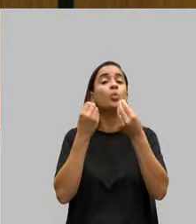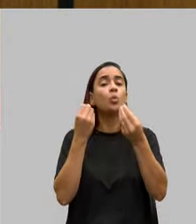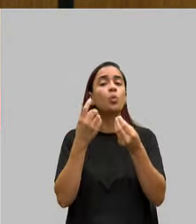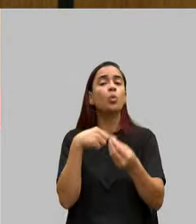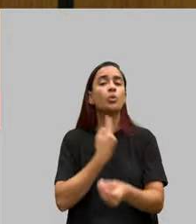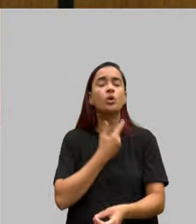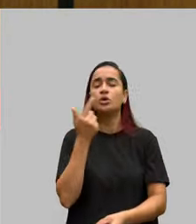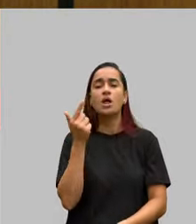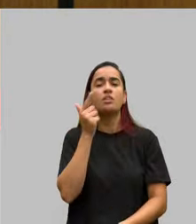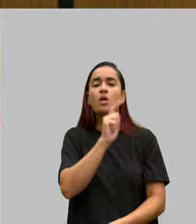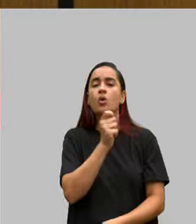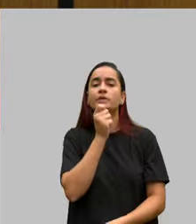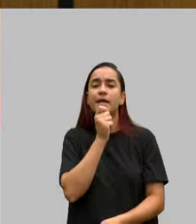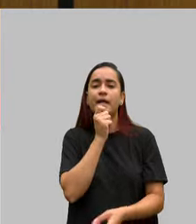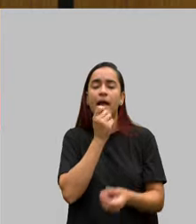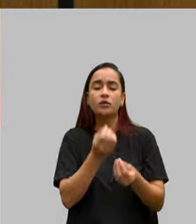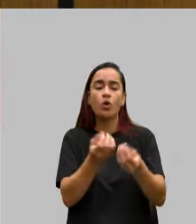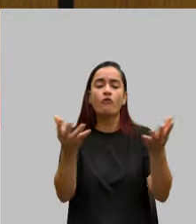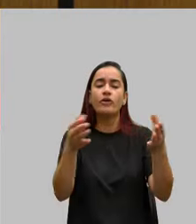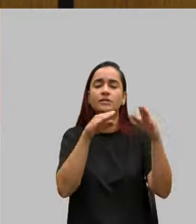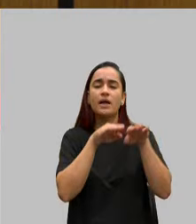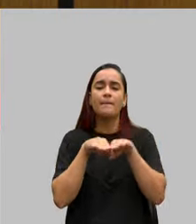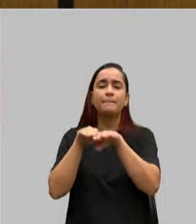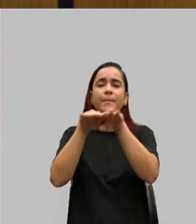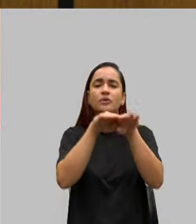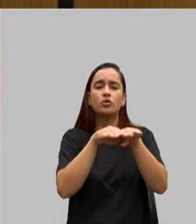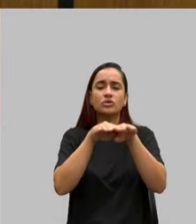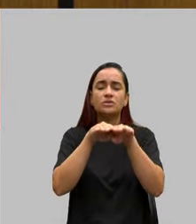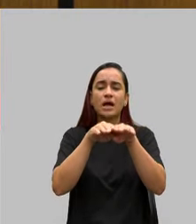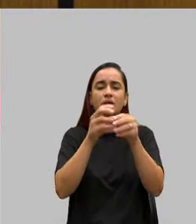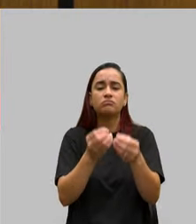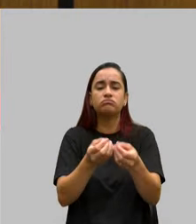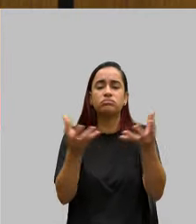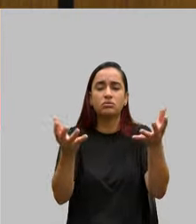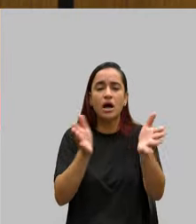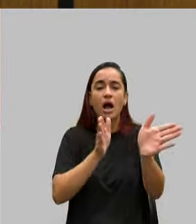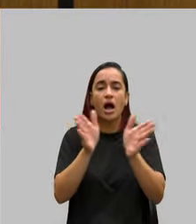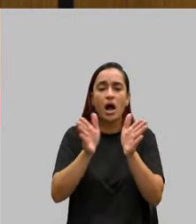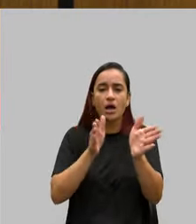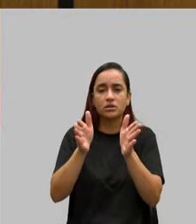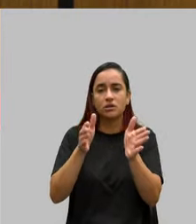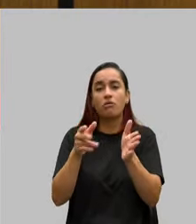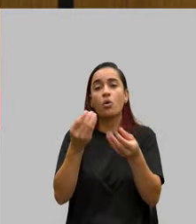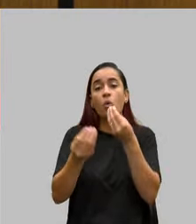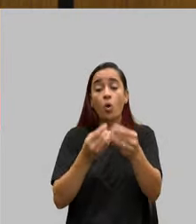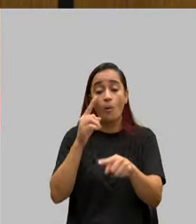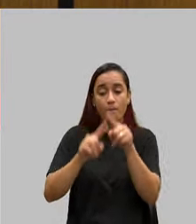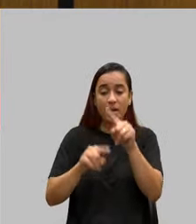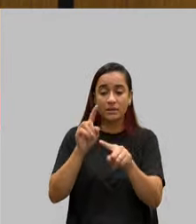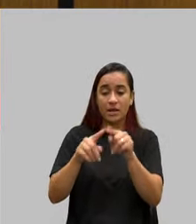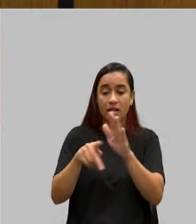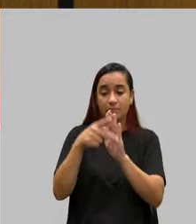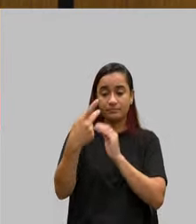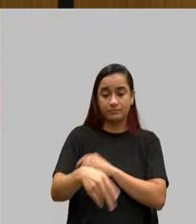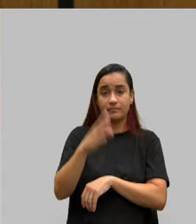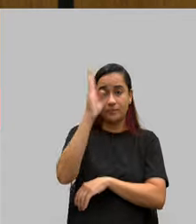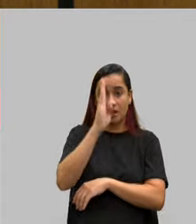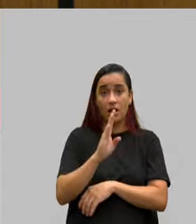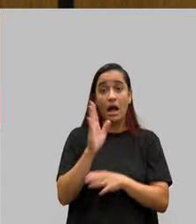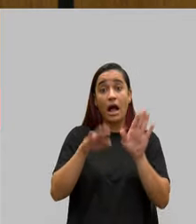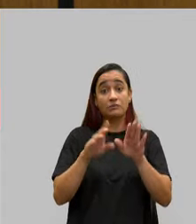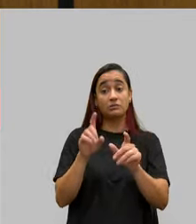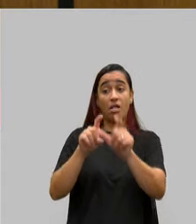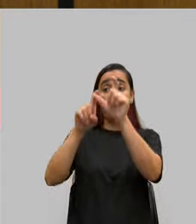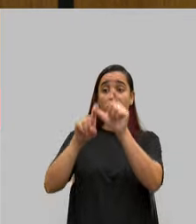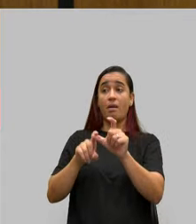padronizada com qualidade essas moléculas para serem disponibilizadas eh como matéria-prima Nacional a gente fique dependente de matéria-prima